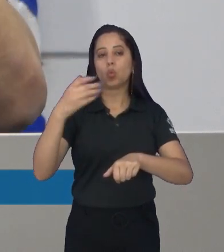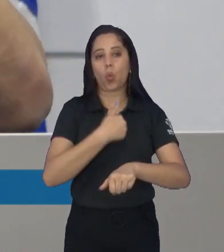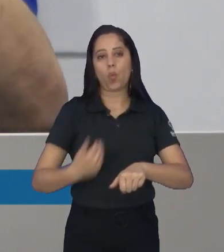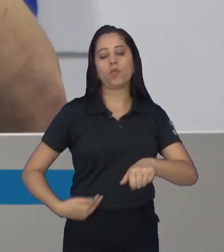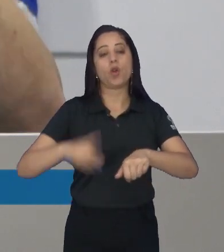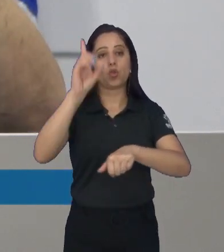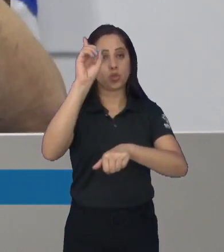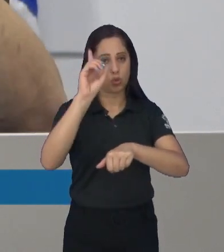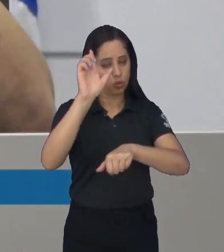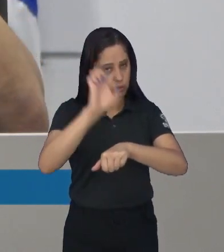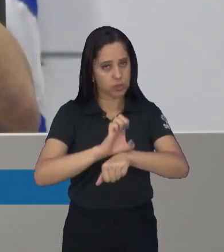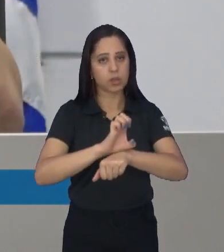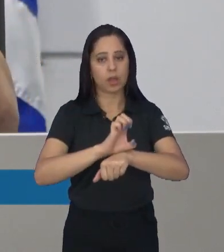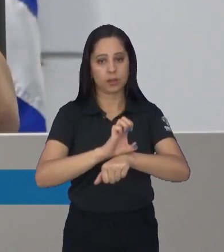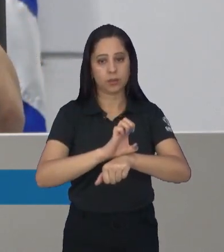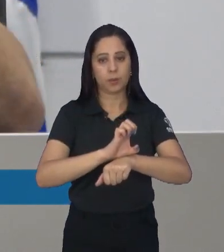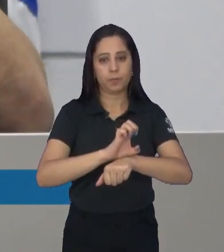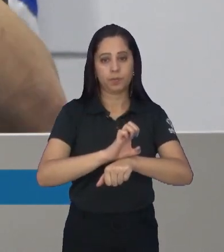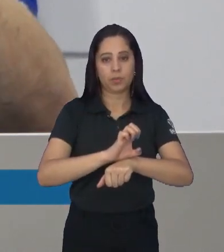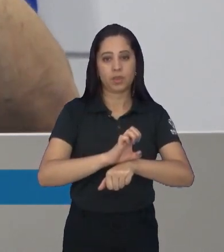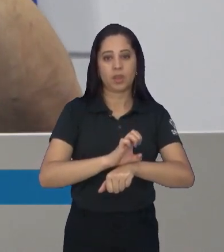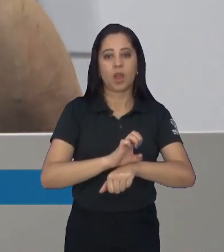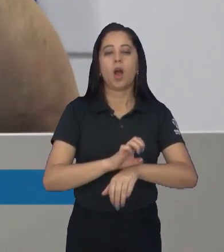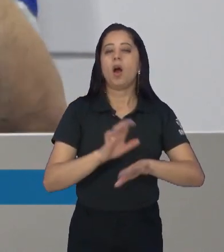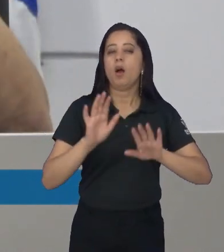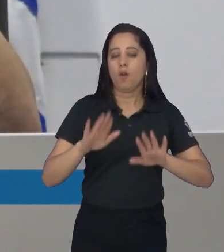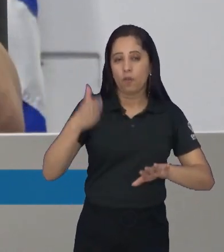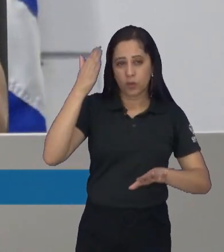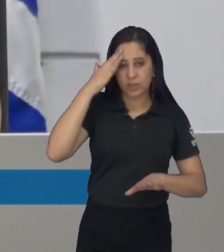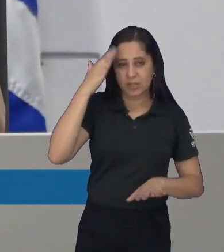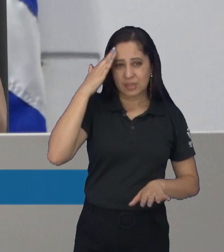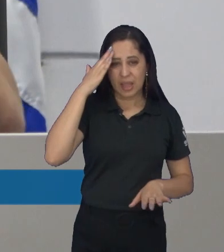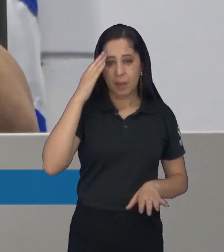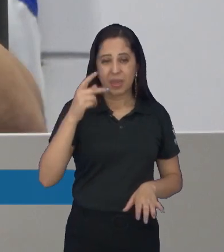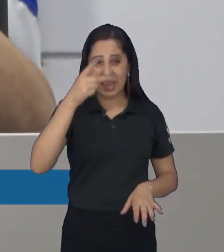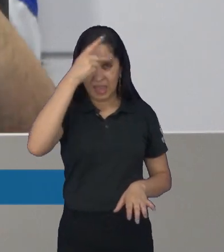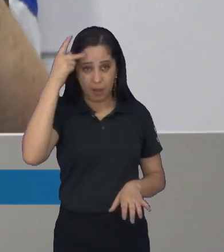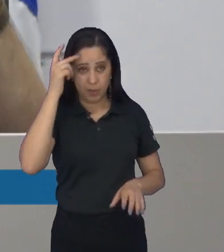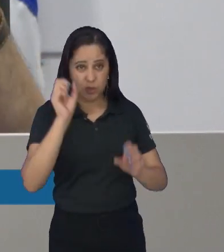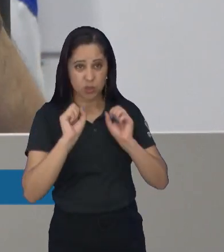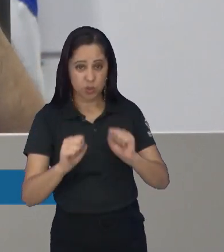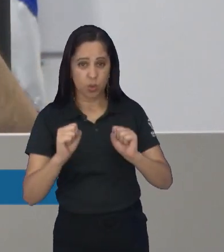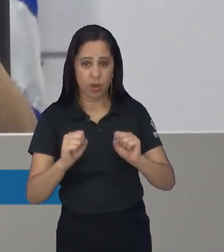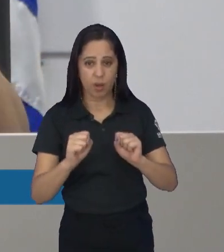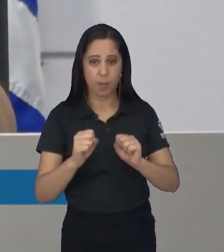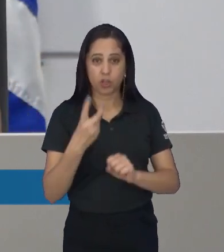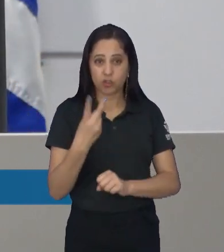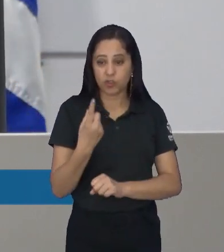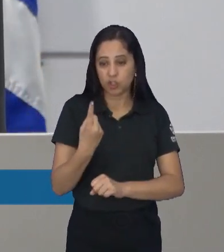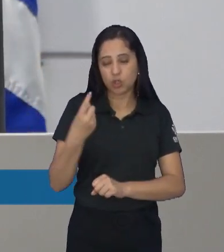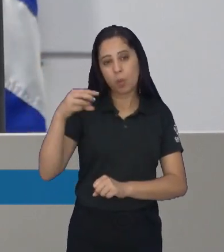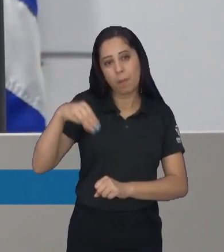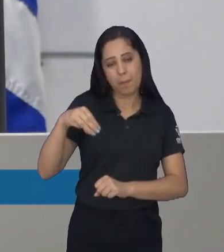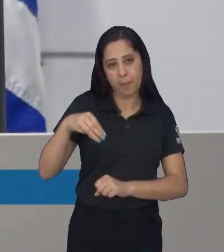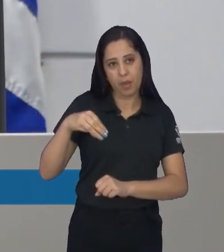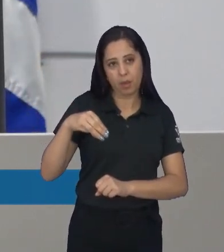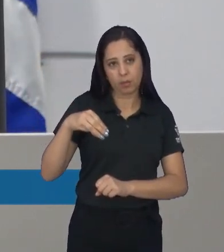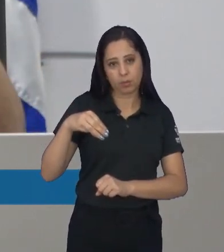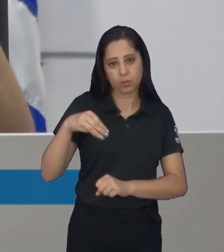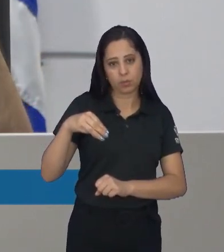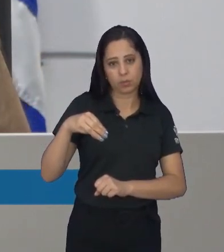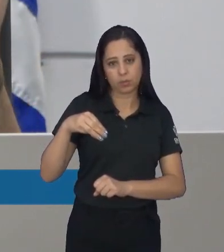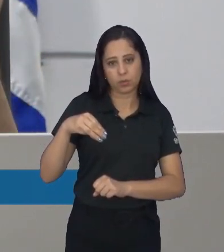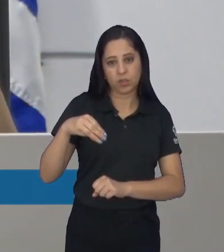estando em zona rural você sabe que uma pessoa pode ser dona de um mínimo de 20 mil metros quadrados que é o módulo mínimo rural e ela pode ter uma casa lá